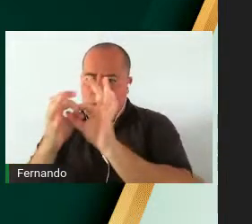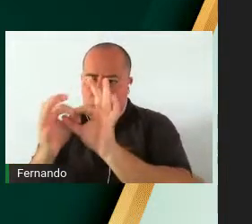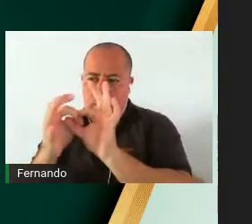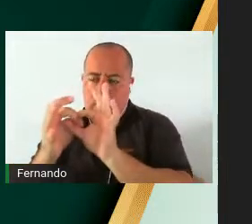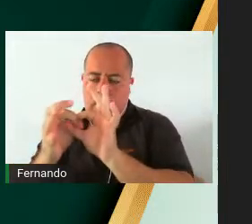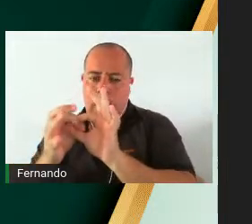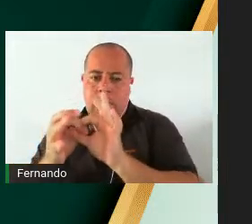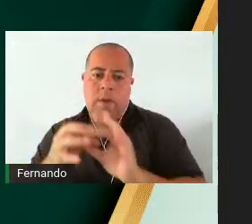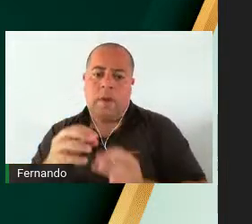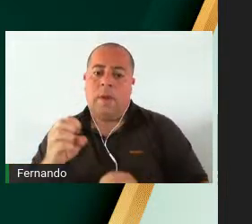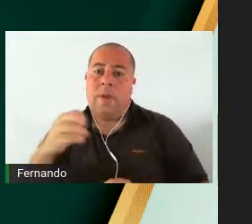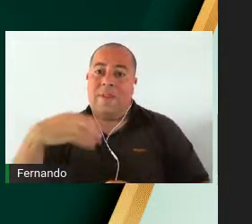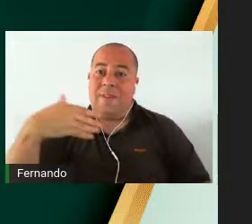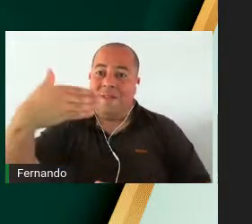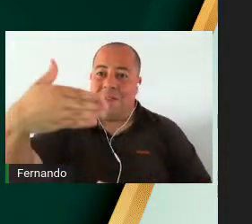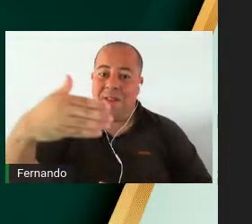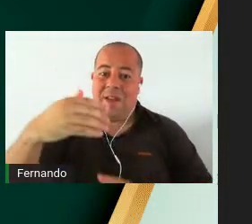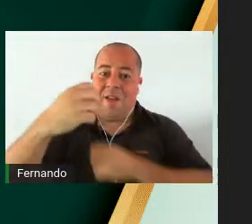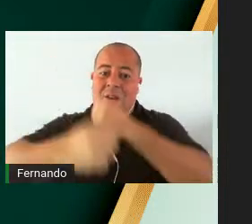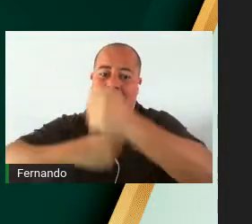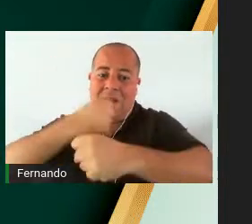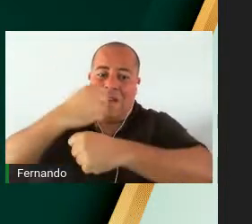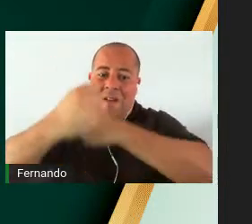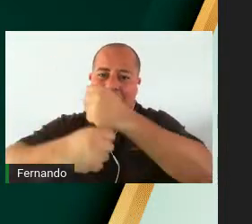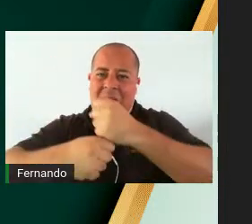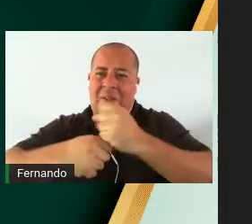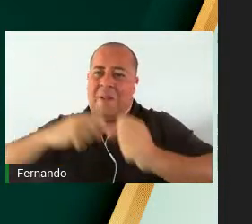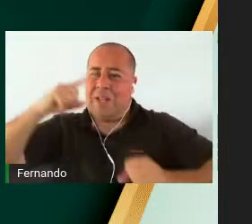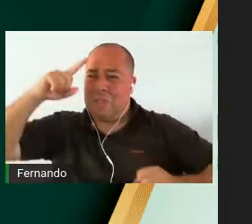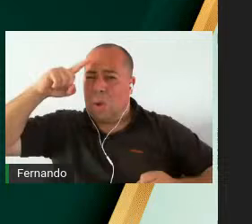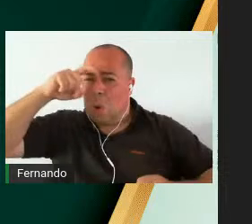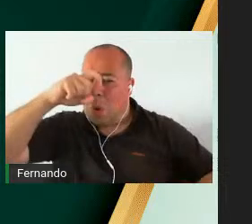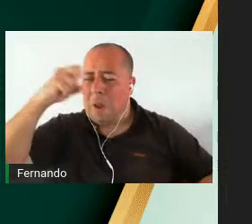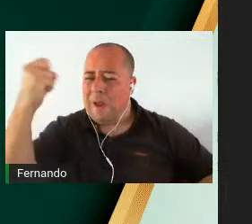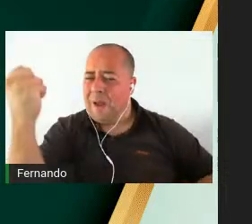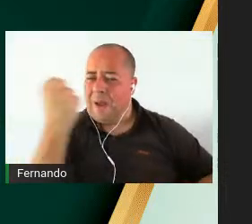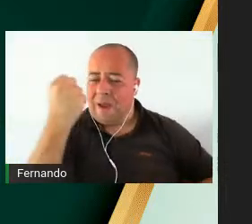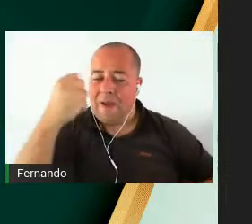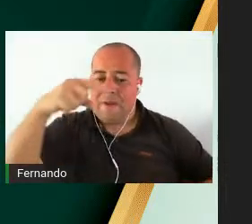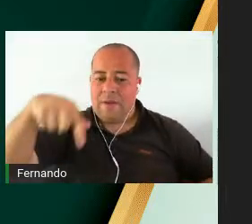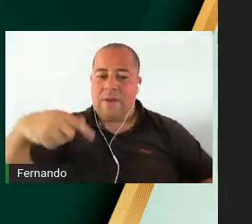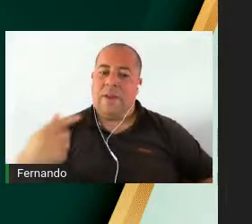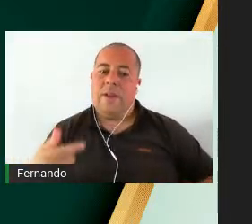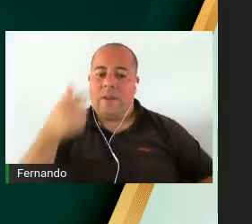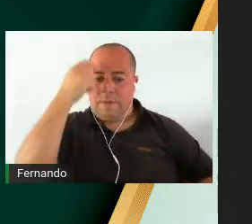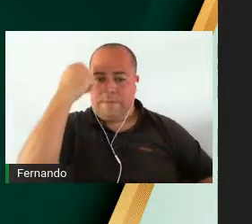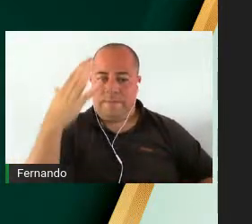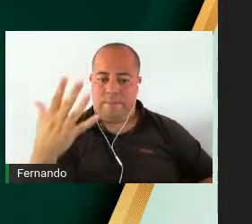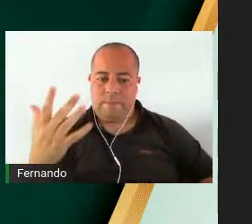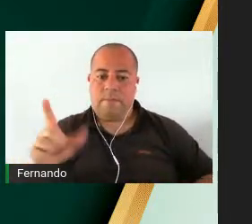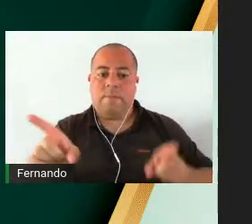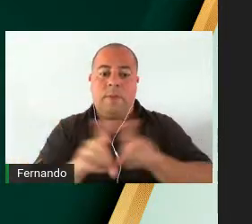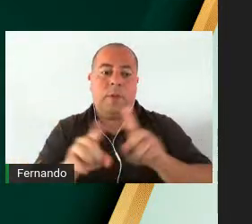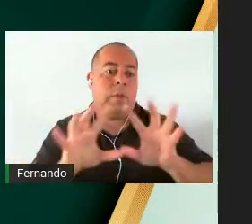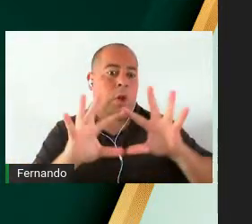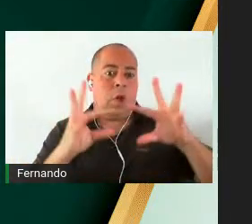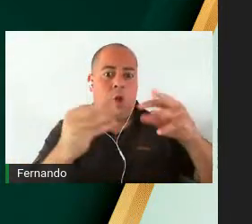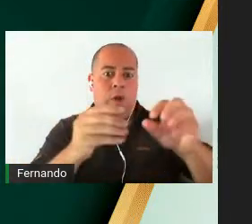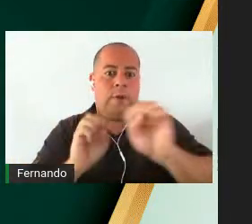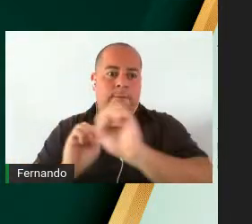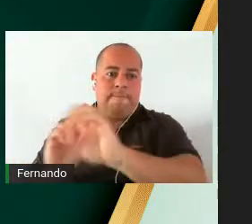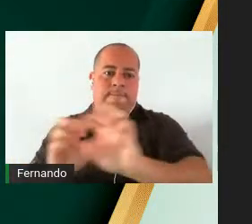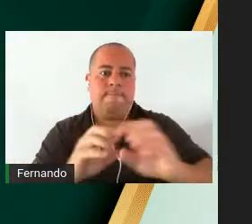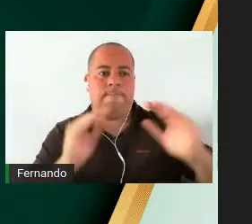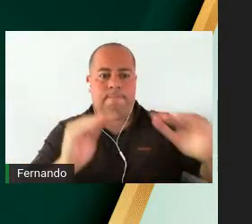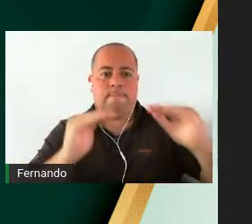os próximos anos serão de dificuldade extrema para a Unipampa, bem como para toda a educação superior